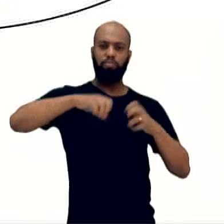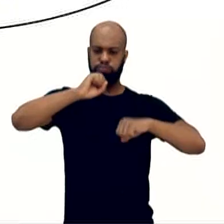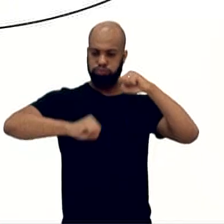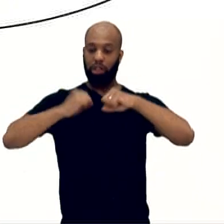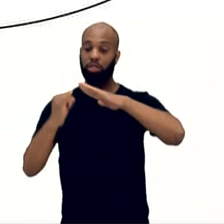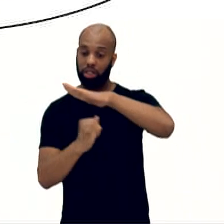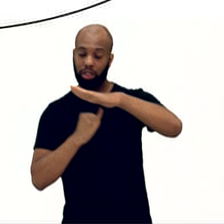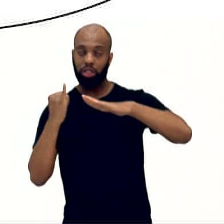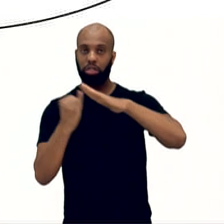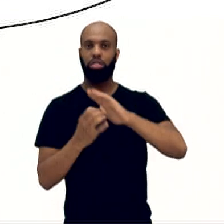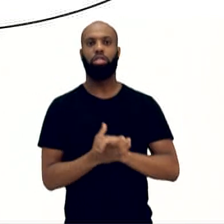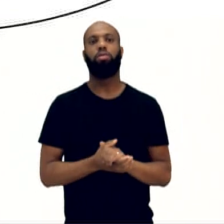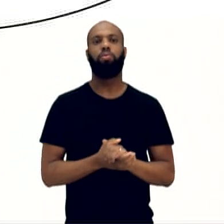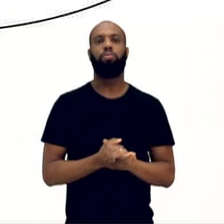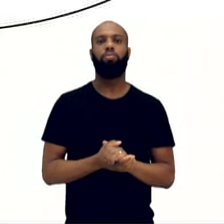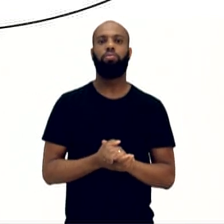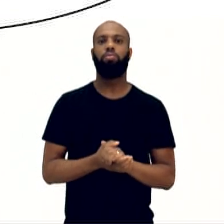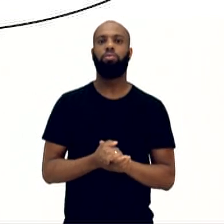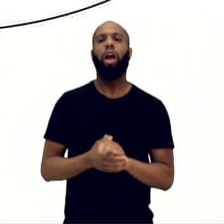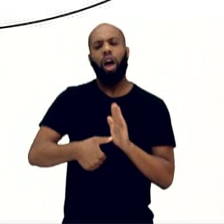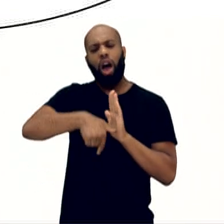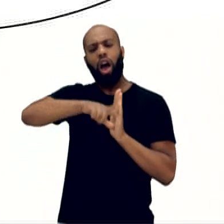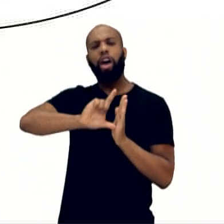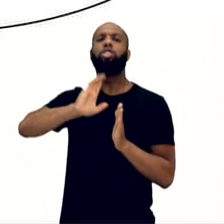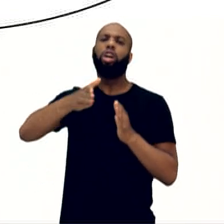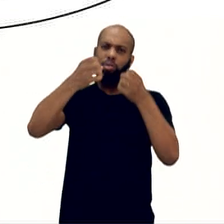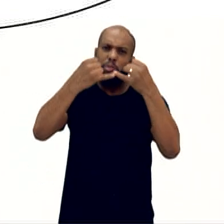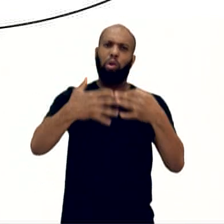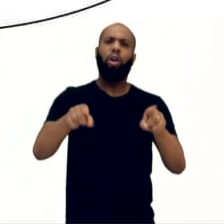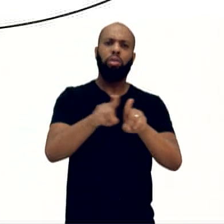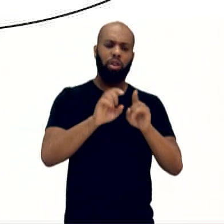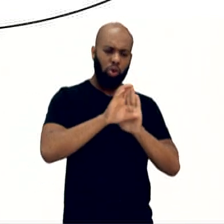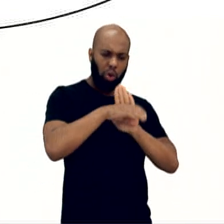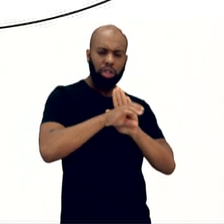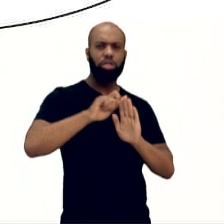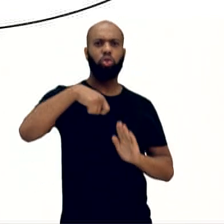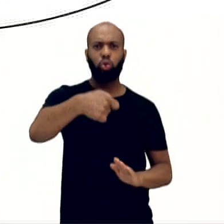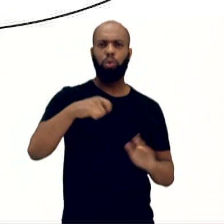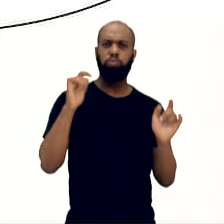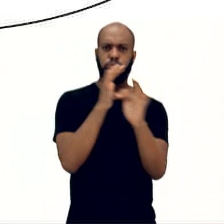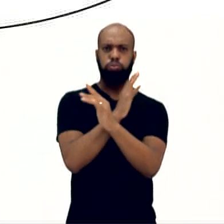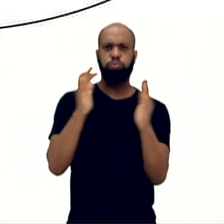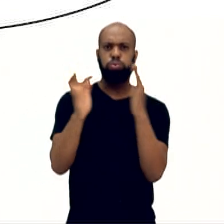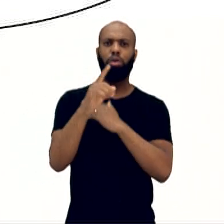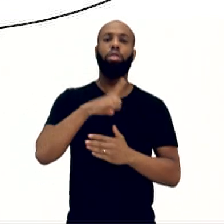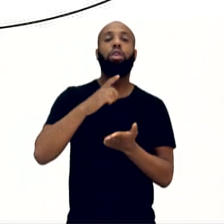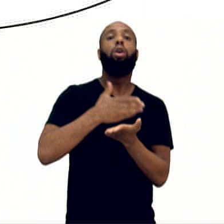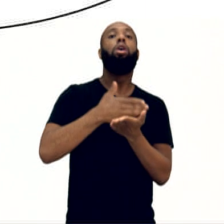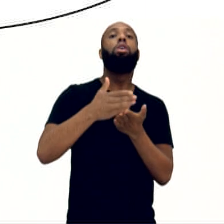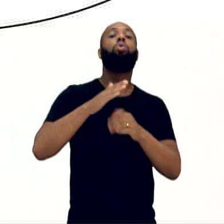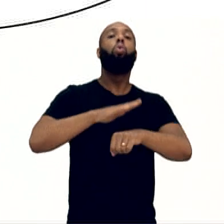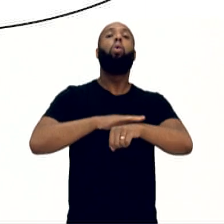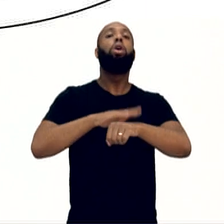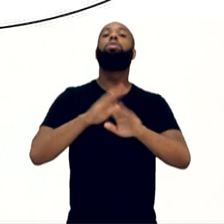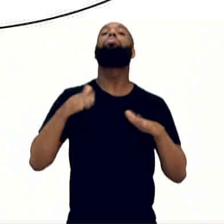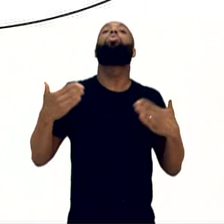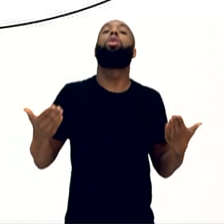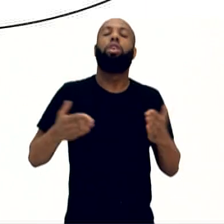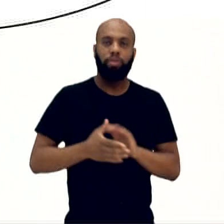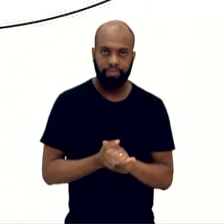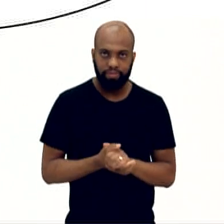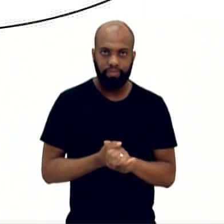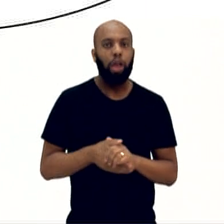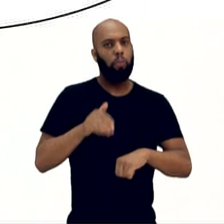atrás que o conceito de urbanização ele é tem início nesse momento